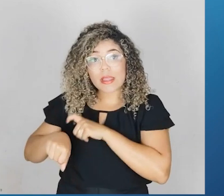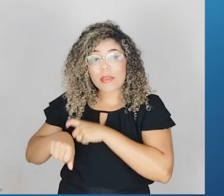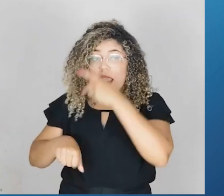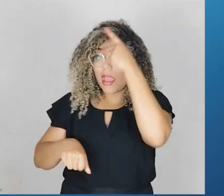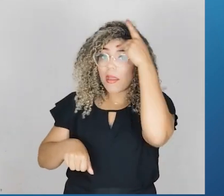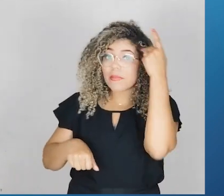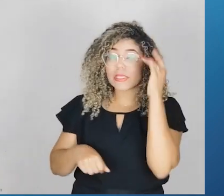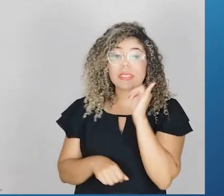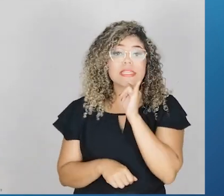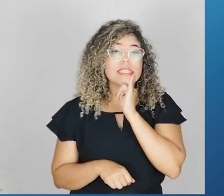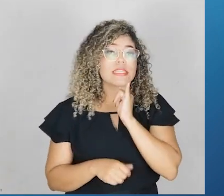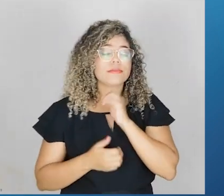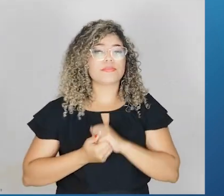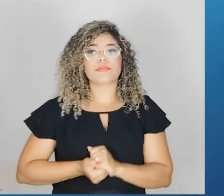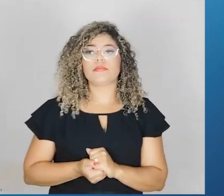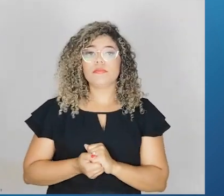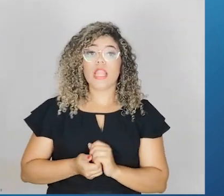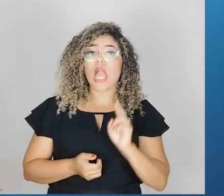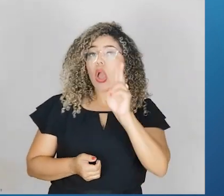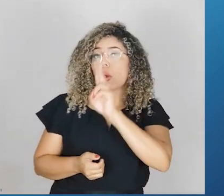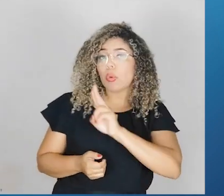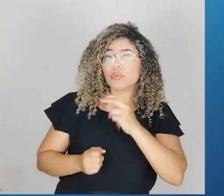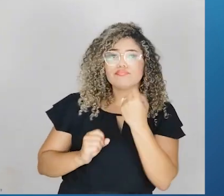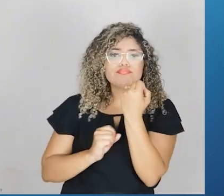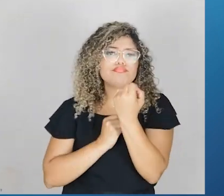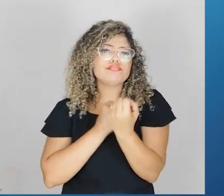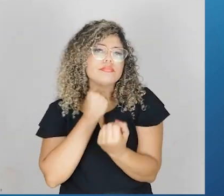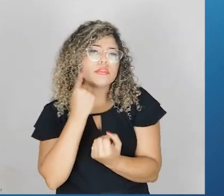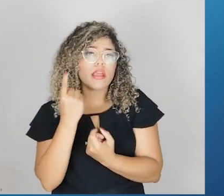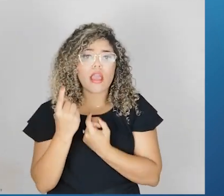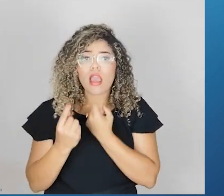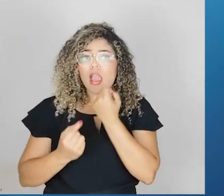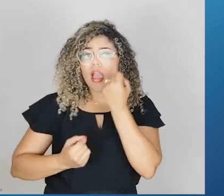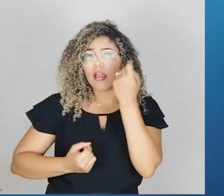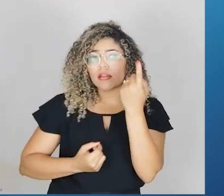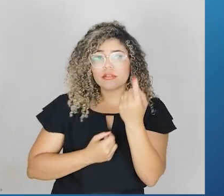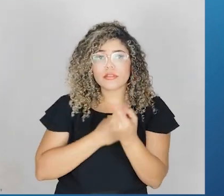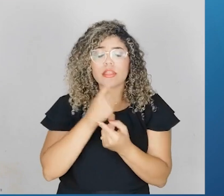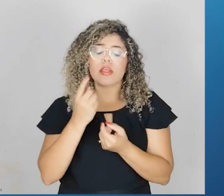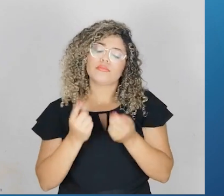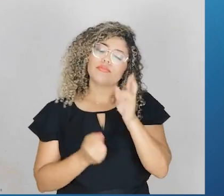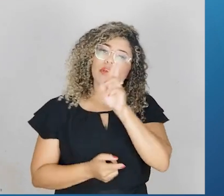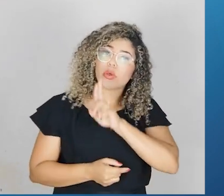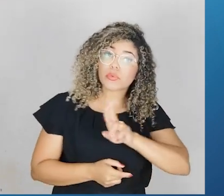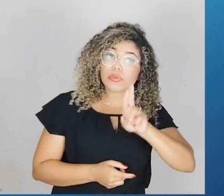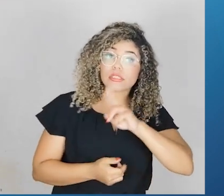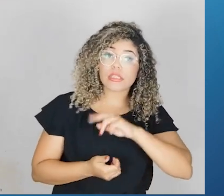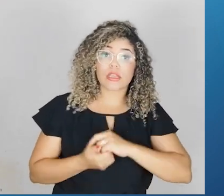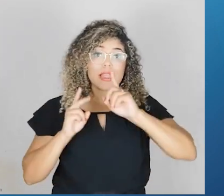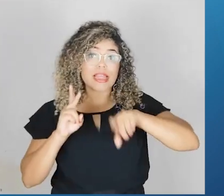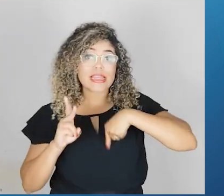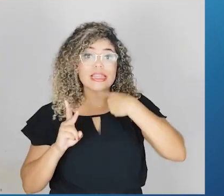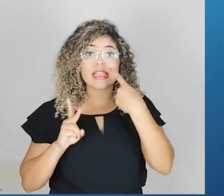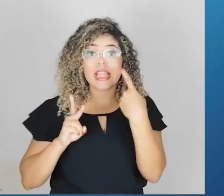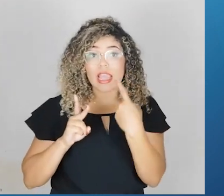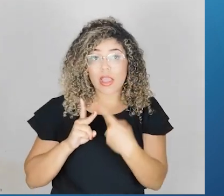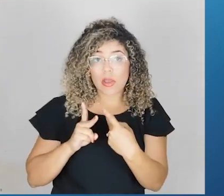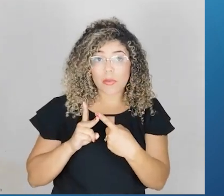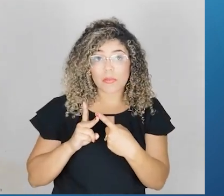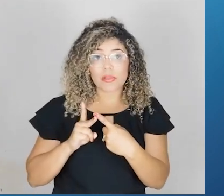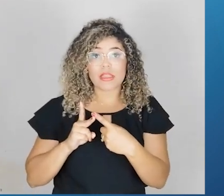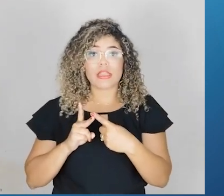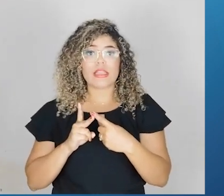tolerância, ou seja, a pessoa faz uso dessas substâncias e torna tolerante a ela. Depois disso, nós temos o ciclo